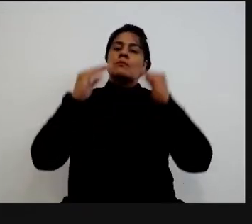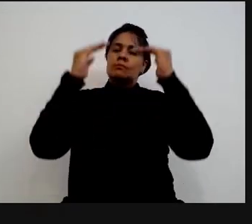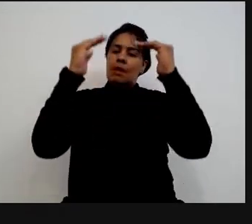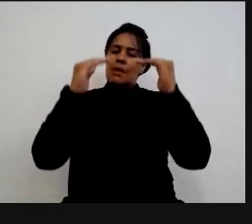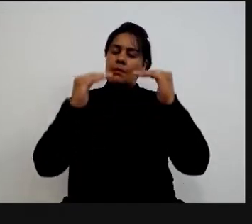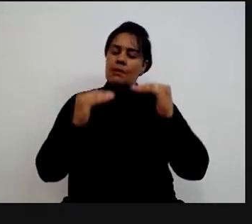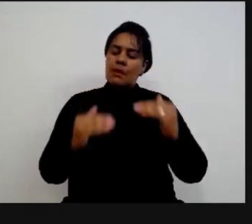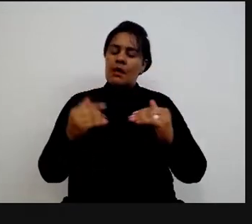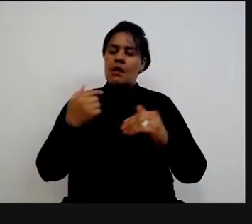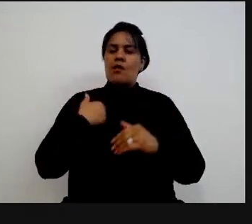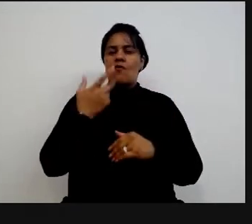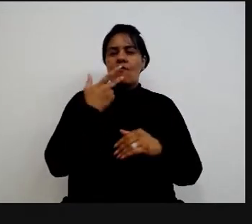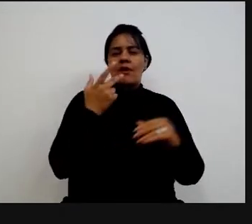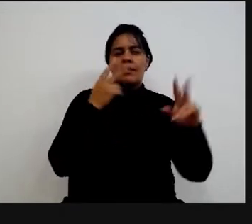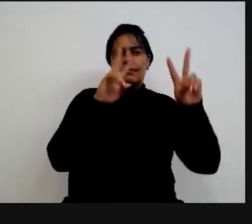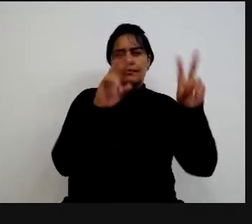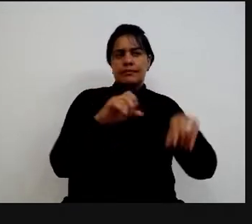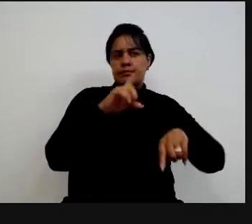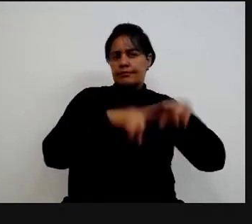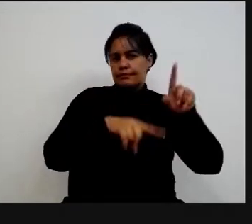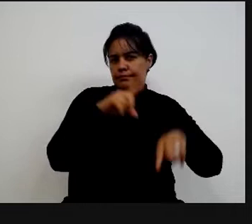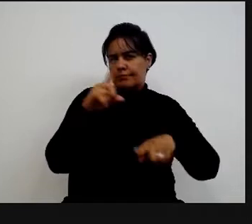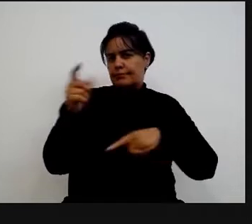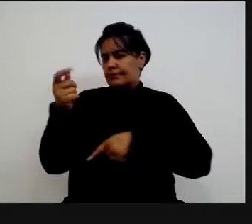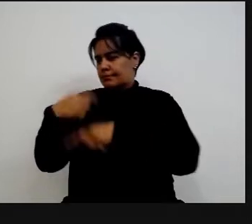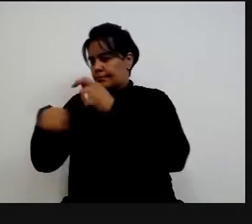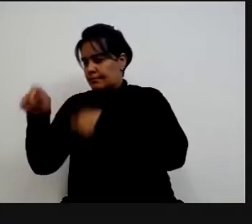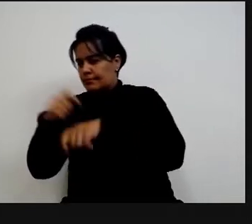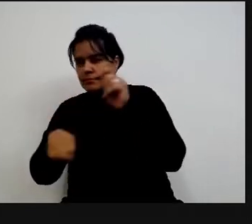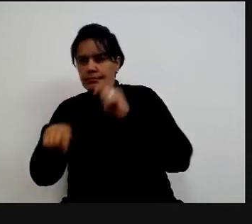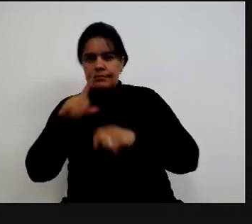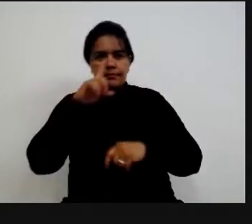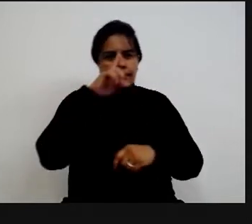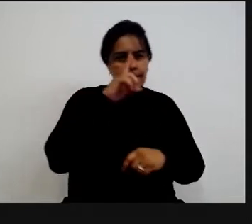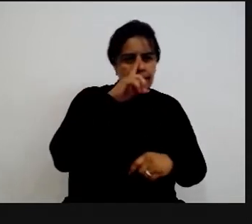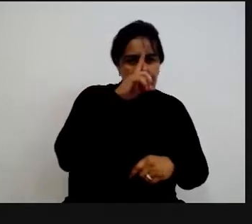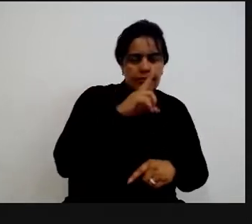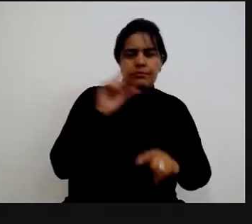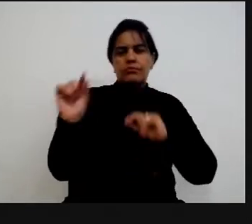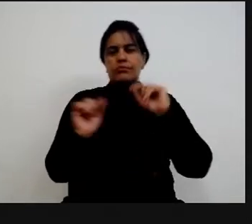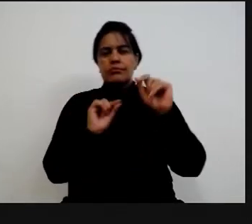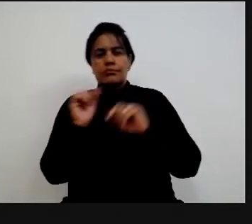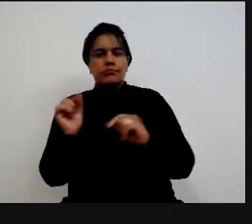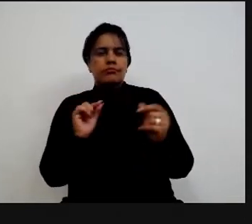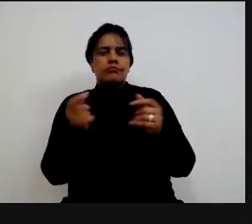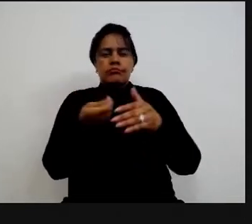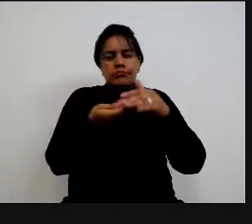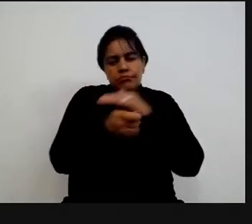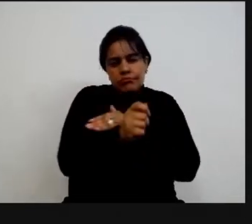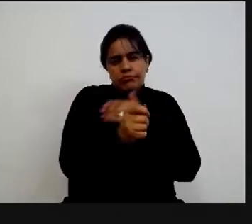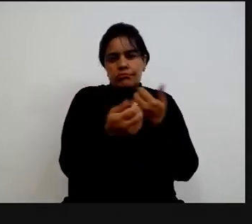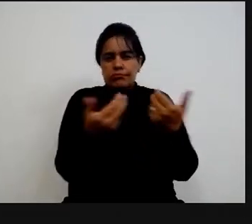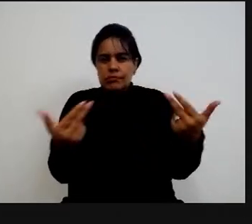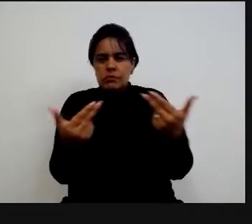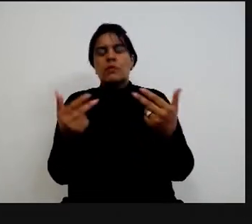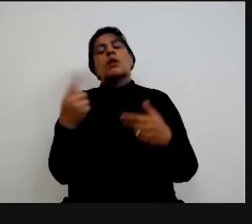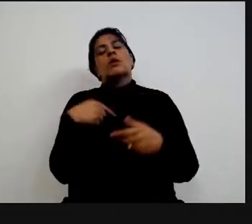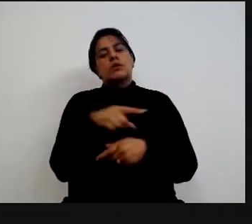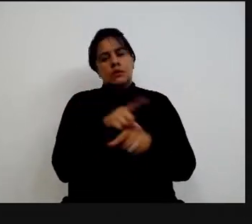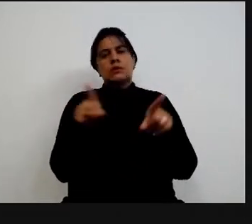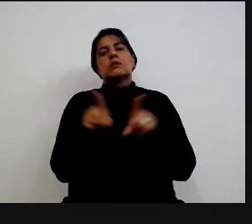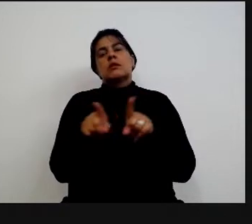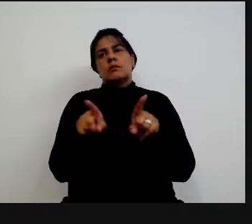falando de negócio, se eu estou falando de produto, se eu estou falando de risco e compliance, se eu estou falando de habitação, então a gente verticaliza também